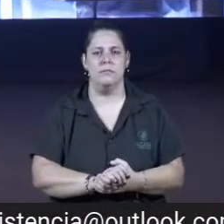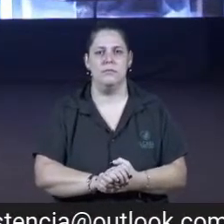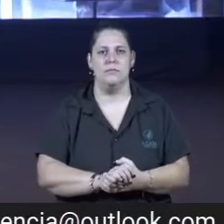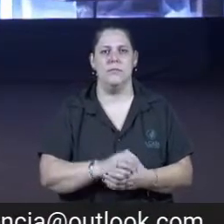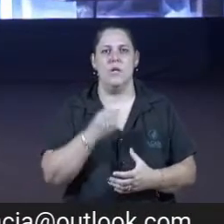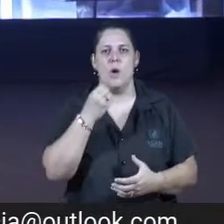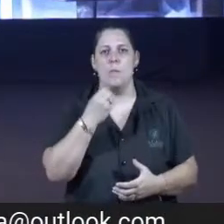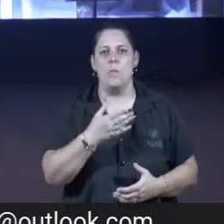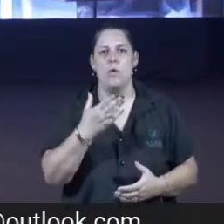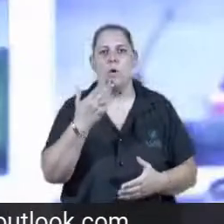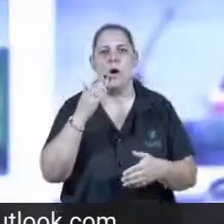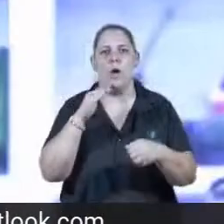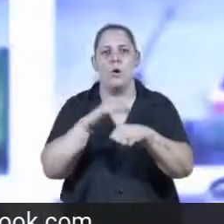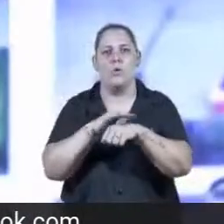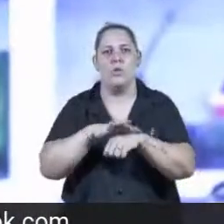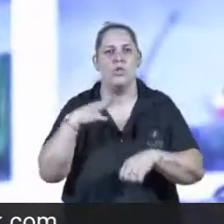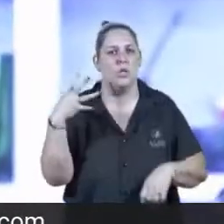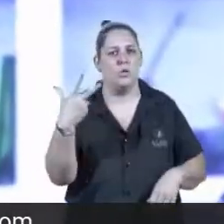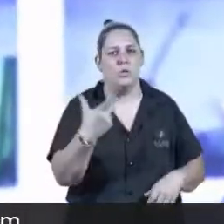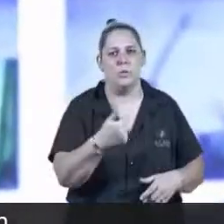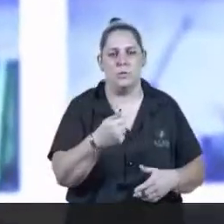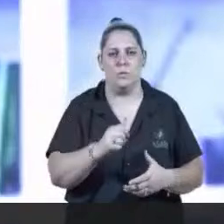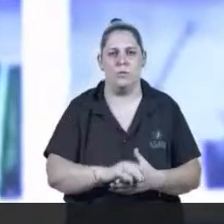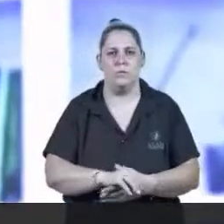Boa noite a todos e todas.